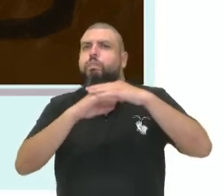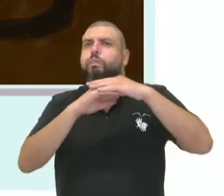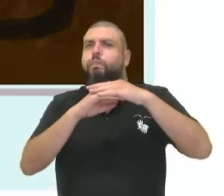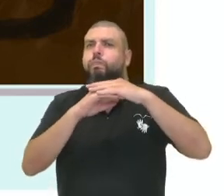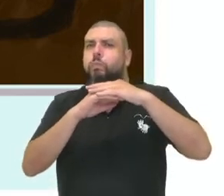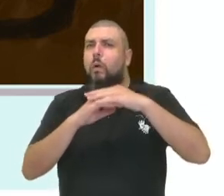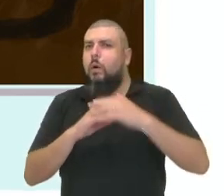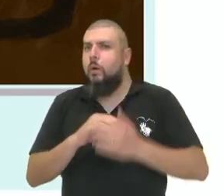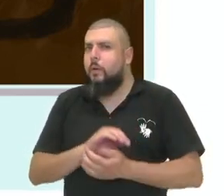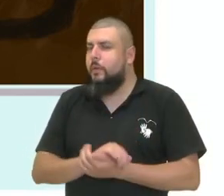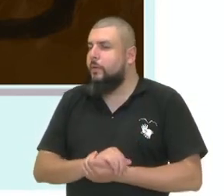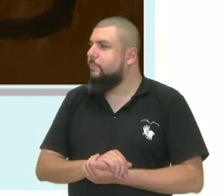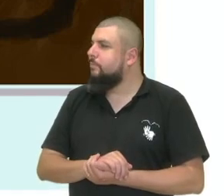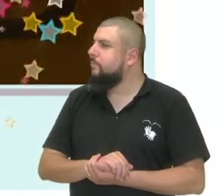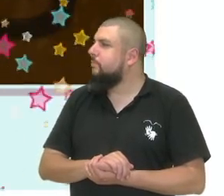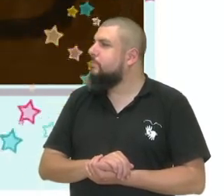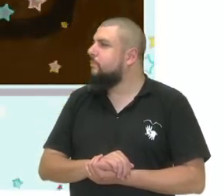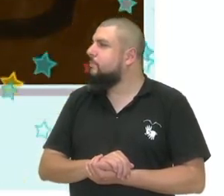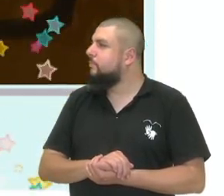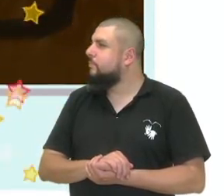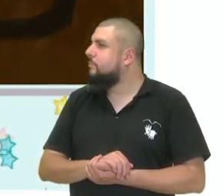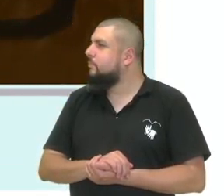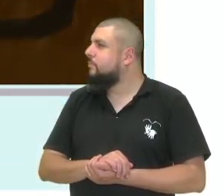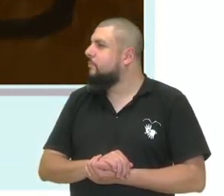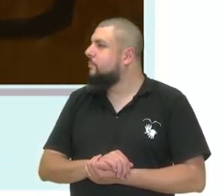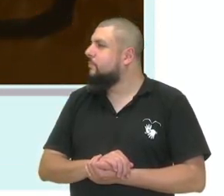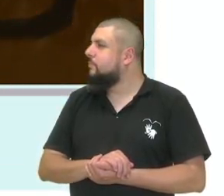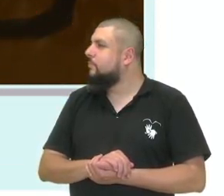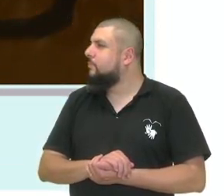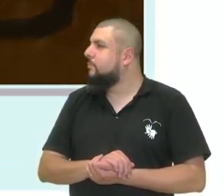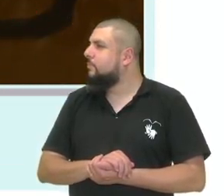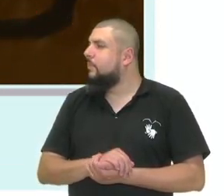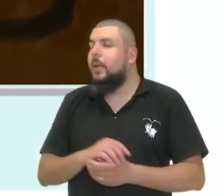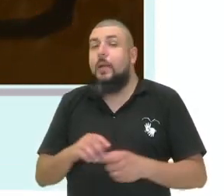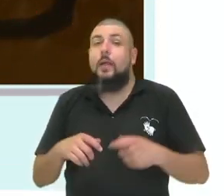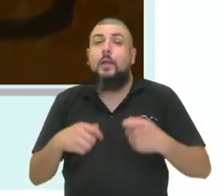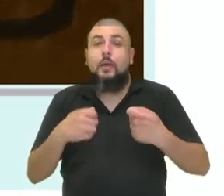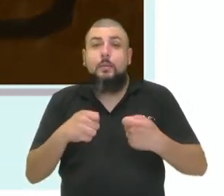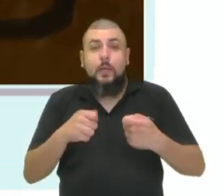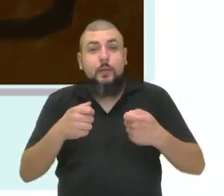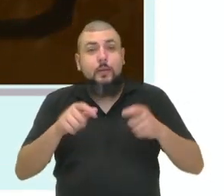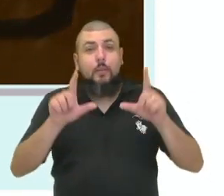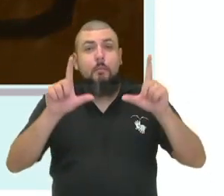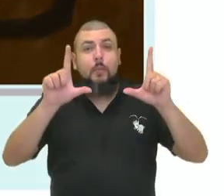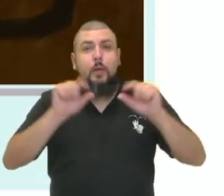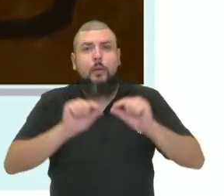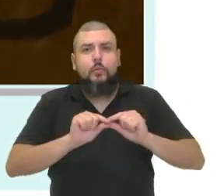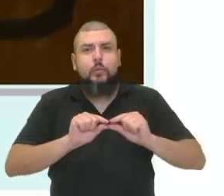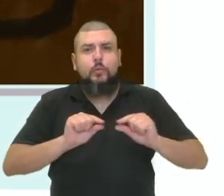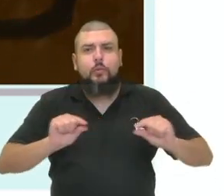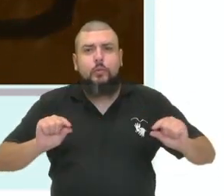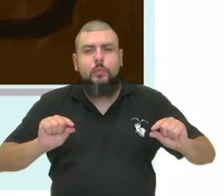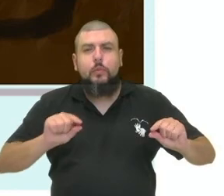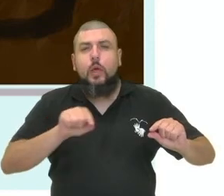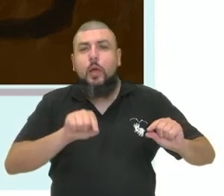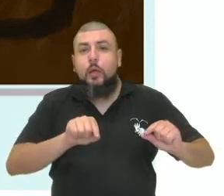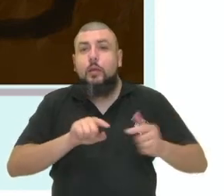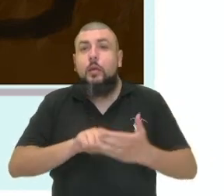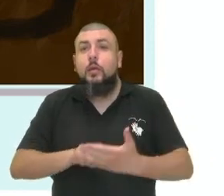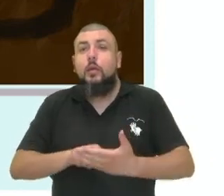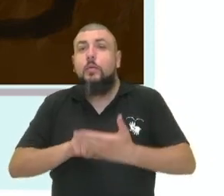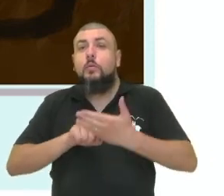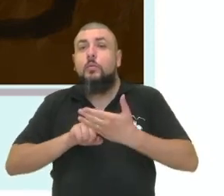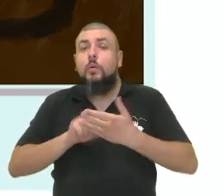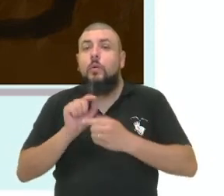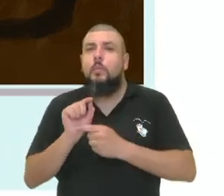vendo Então se você fez fazer com 7 lados e assim tem que indicando essas coisas nadinha Será que eles vão dando aqui clique no polígono que tem